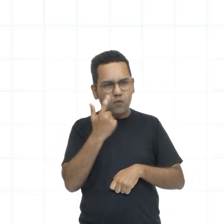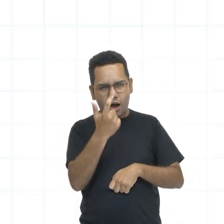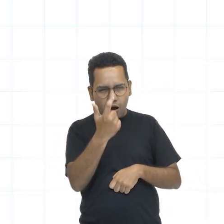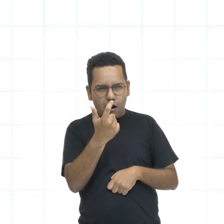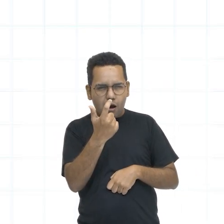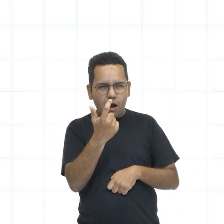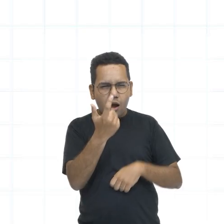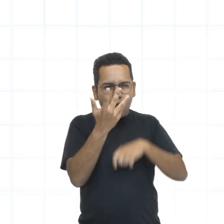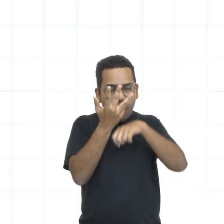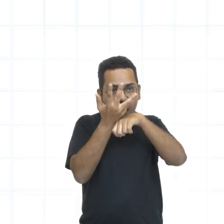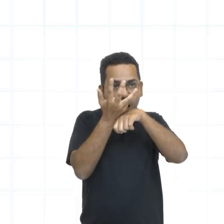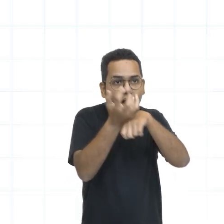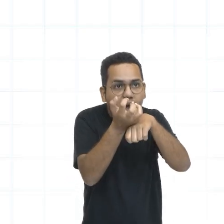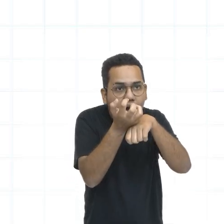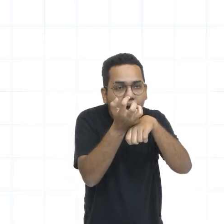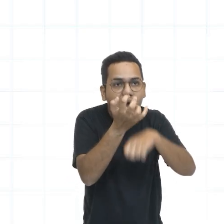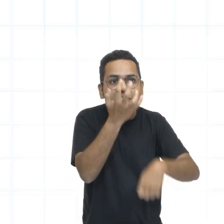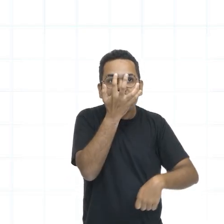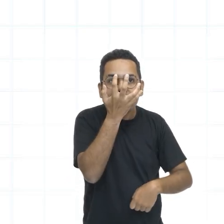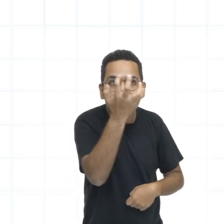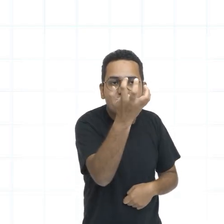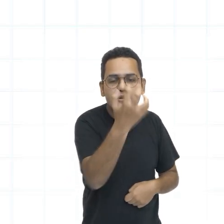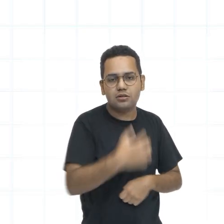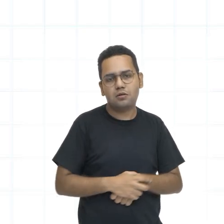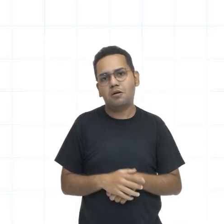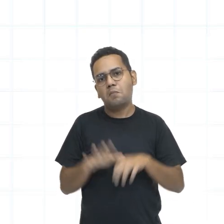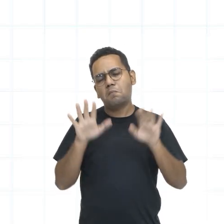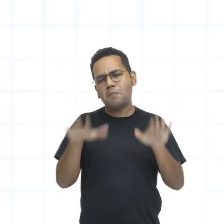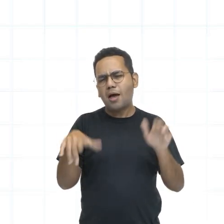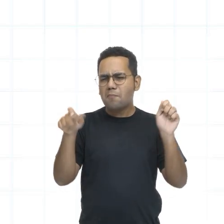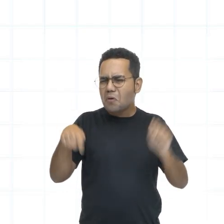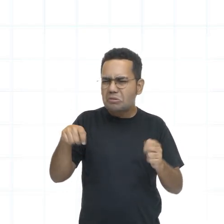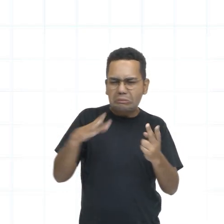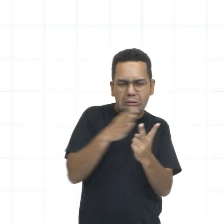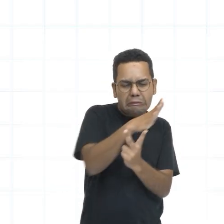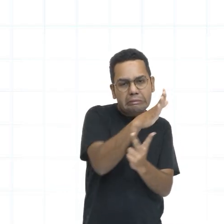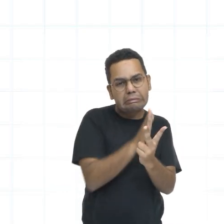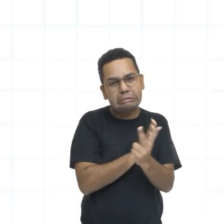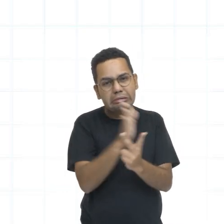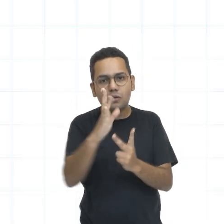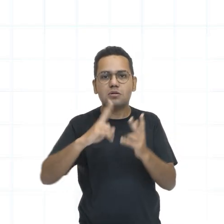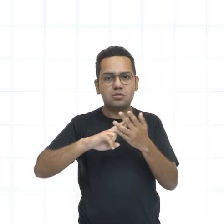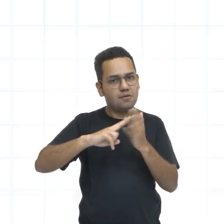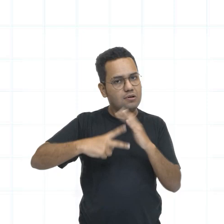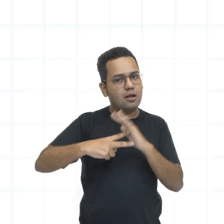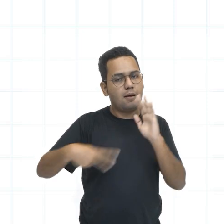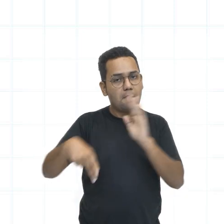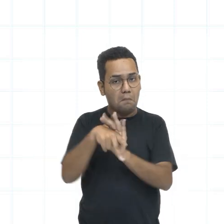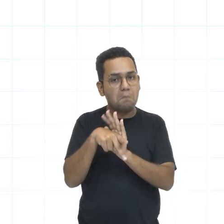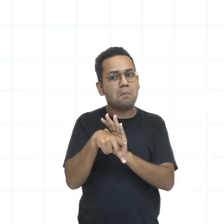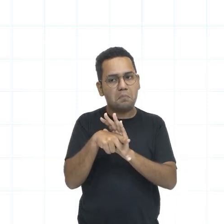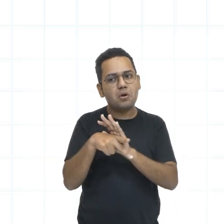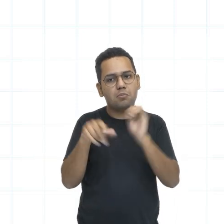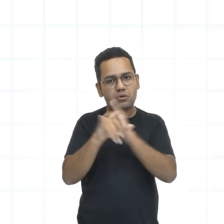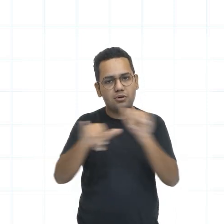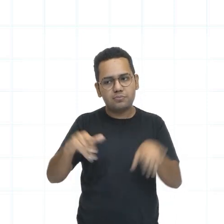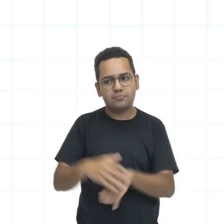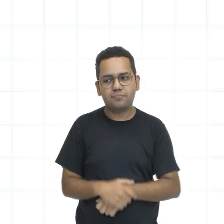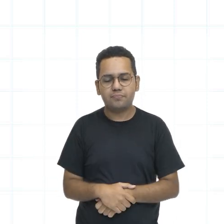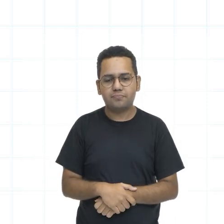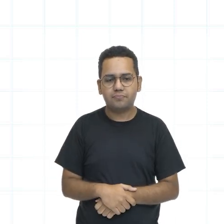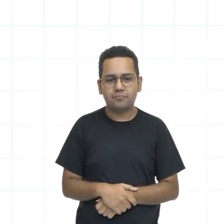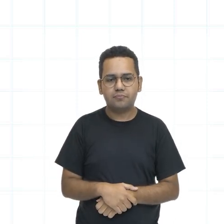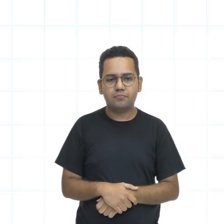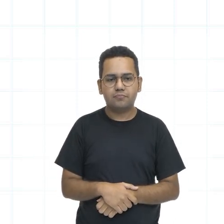com interpretação dupla. Todo esse tipo de informação é bastante comum nas propagandas, tá? E também eles lançam